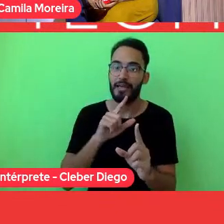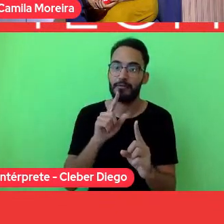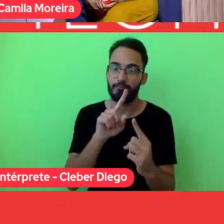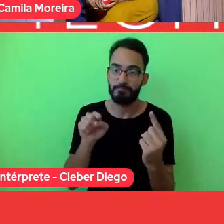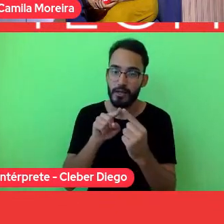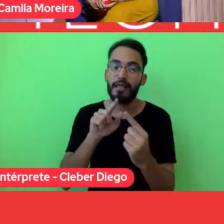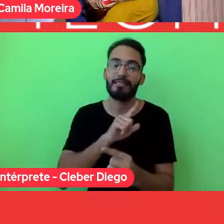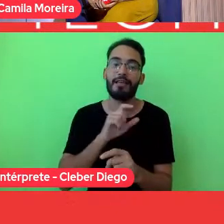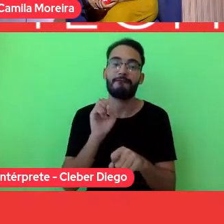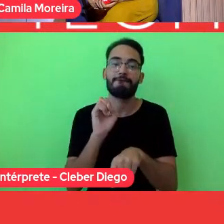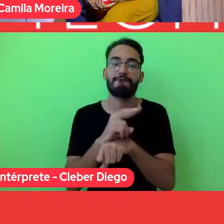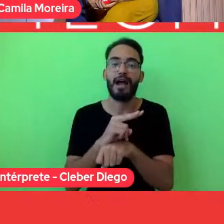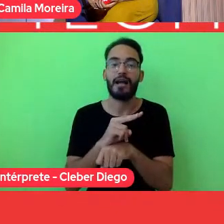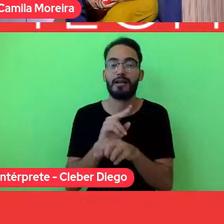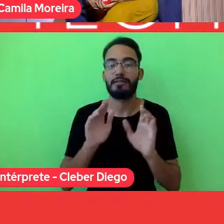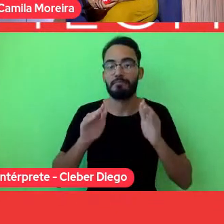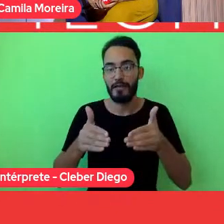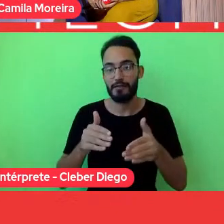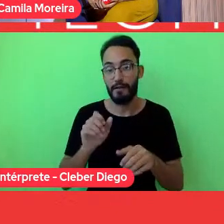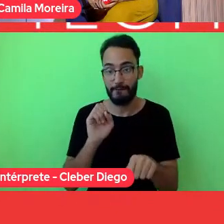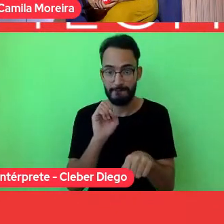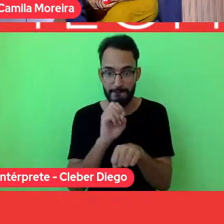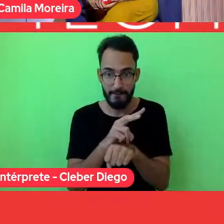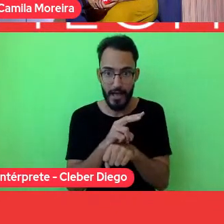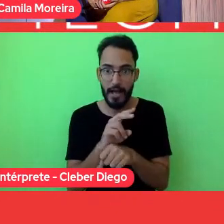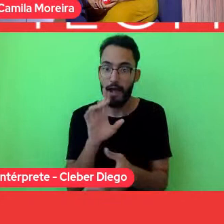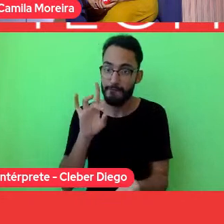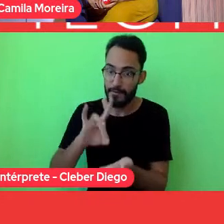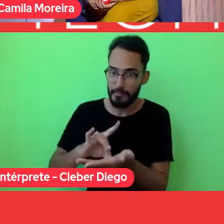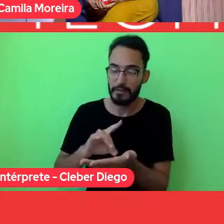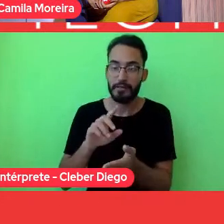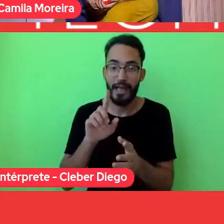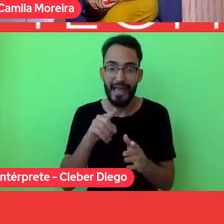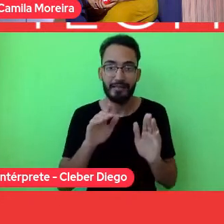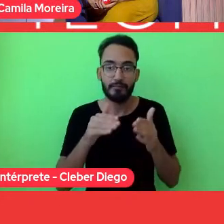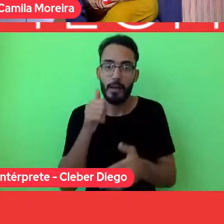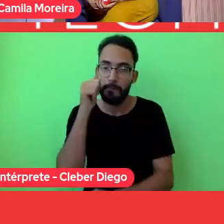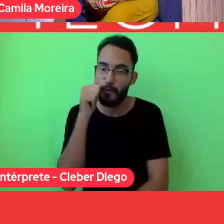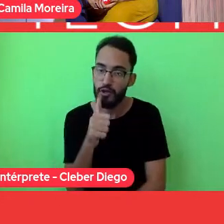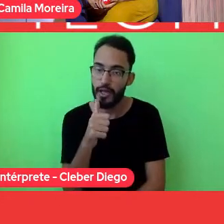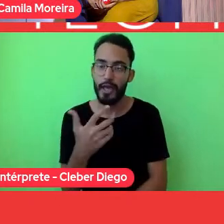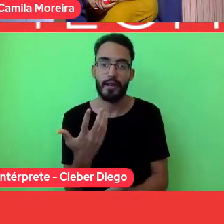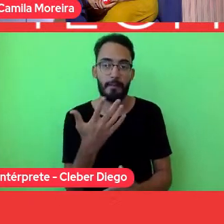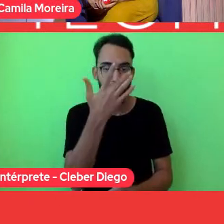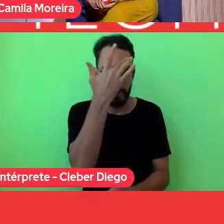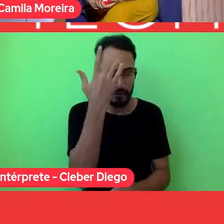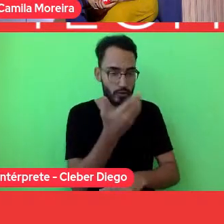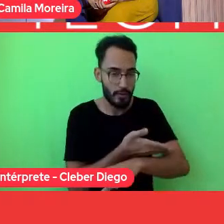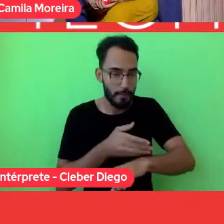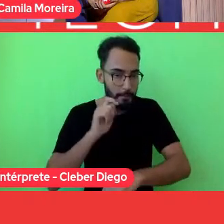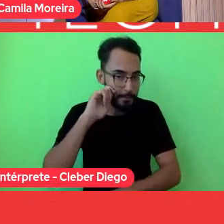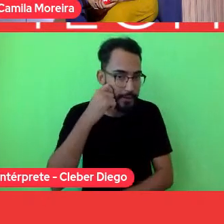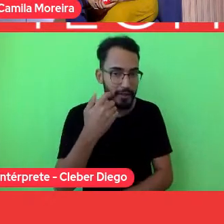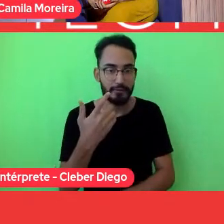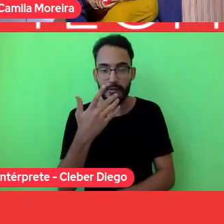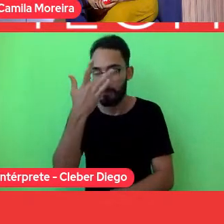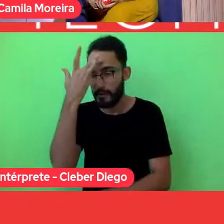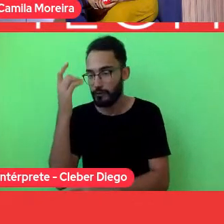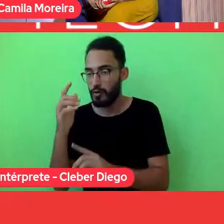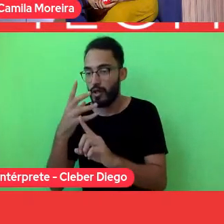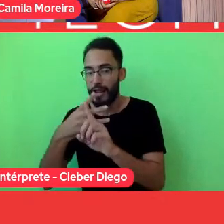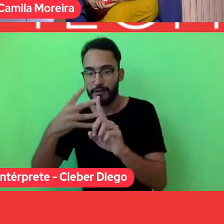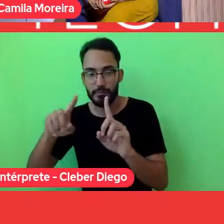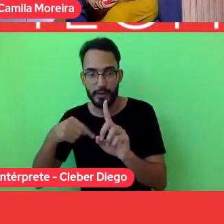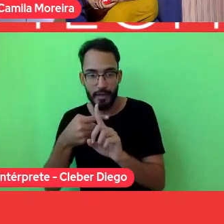vagas específicas. E as vagas afirmativas, que são específicas para mulheres e para pessoas pretas, para as pessoas